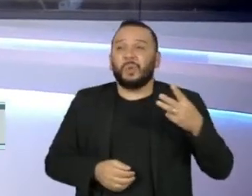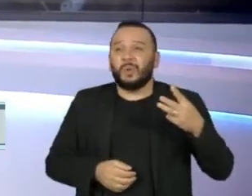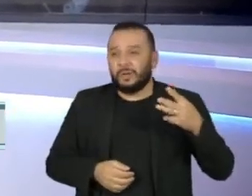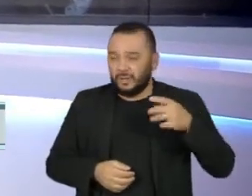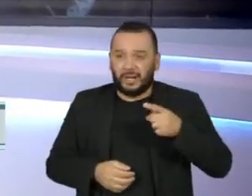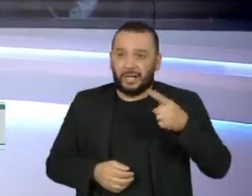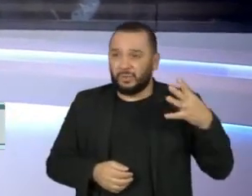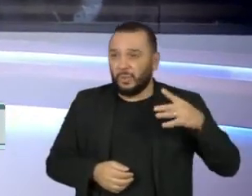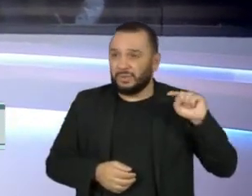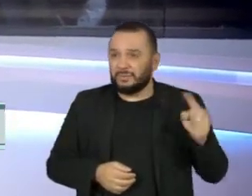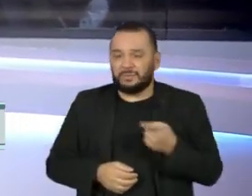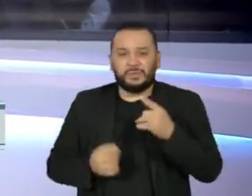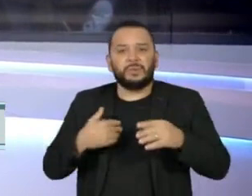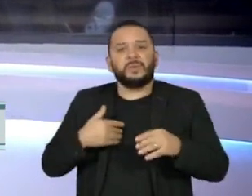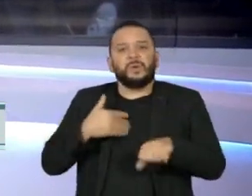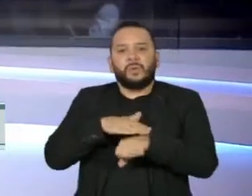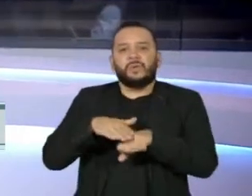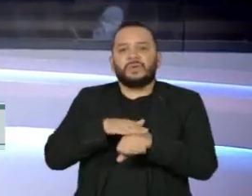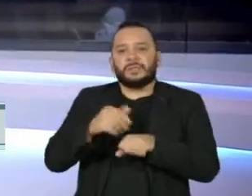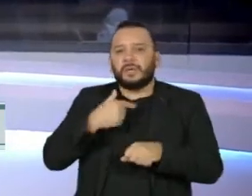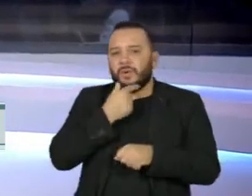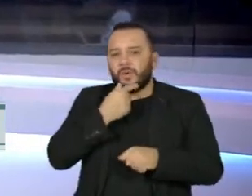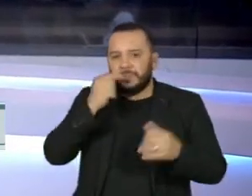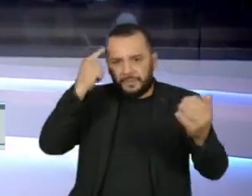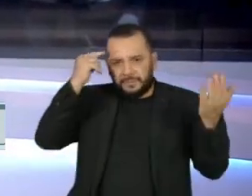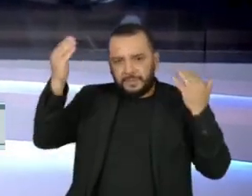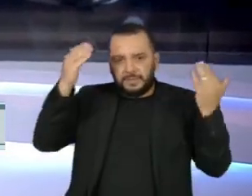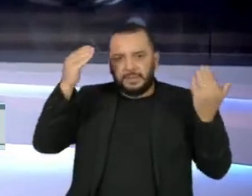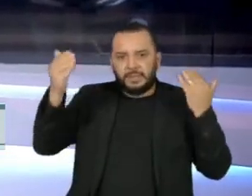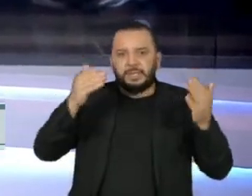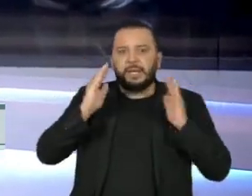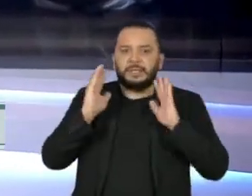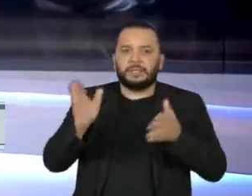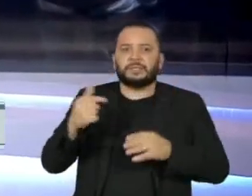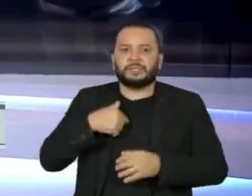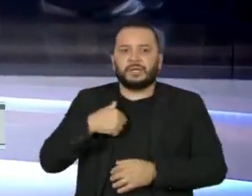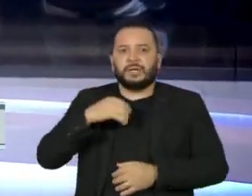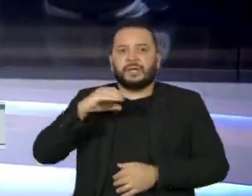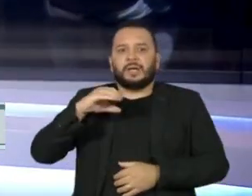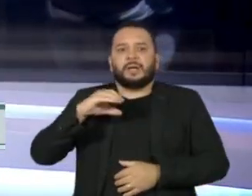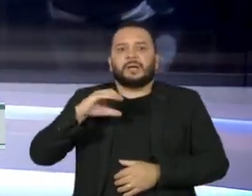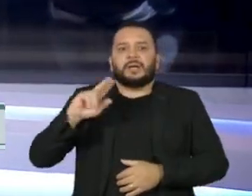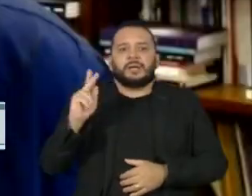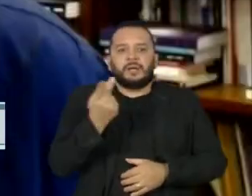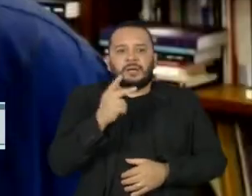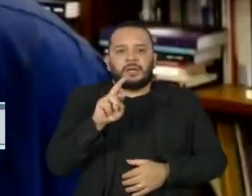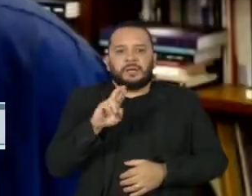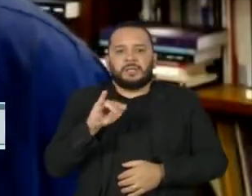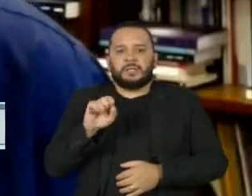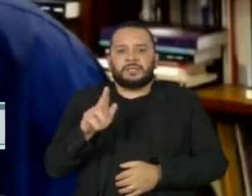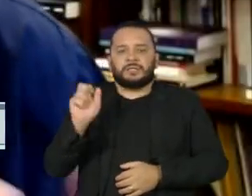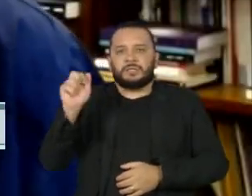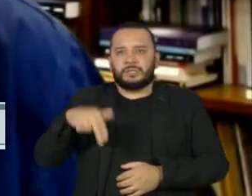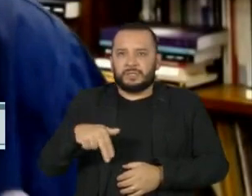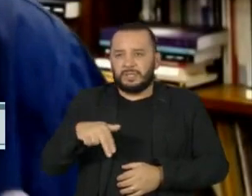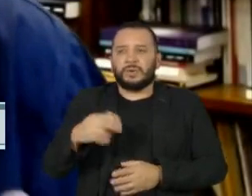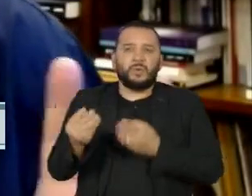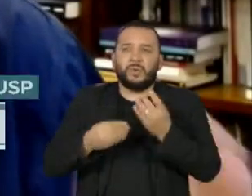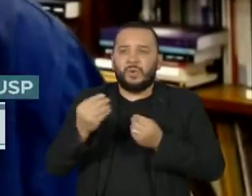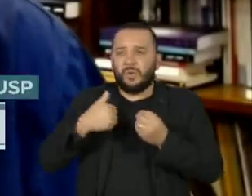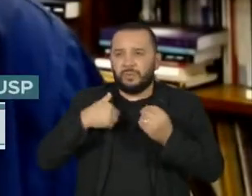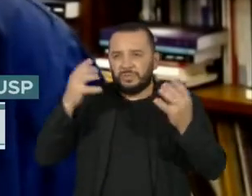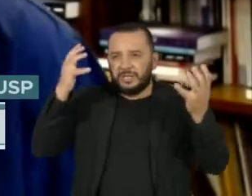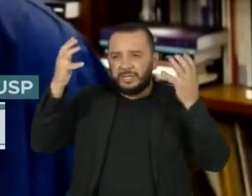com o psiquiatra Christian Dunker sobre os gatilhos de doenças mentais e como enfrentá-los. Que nós temos